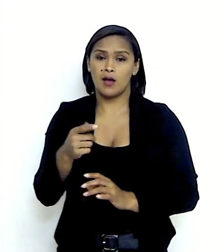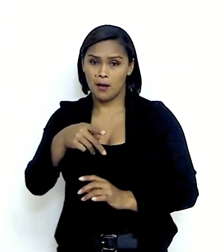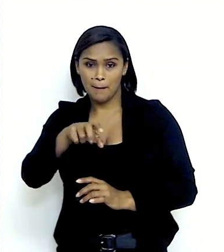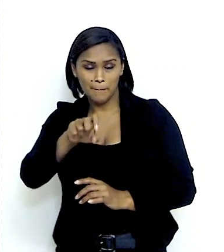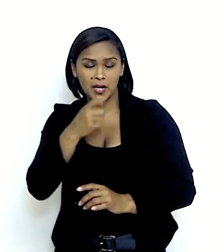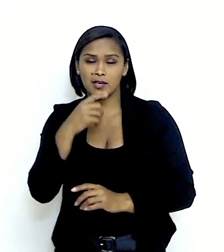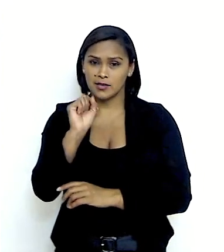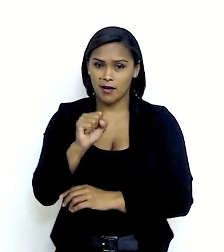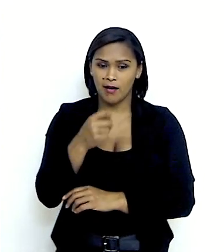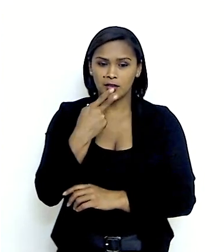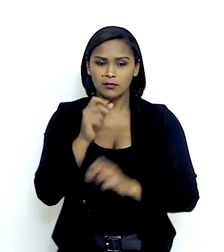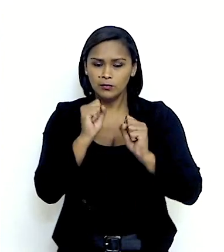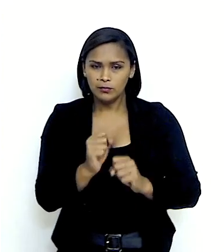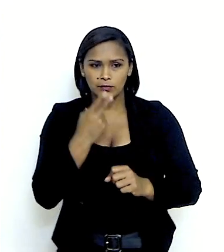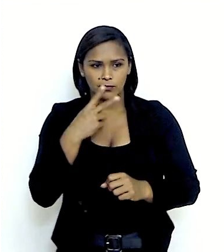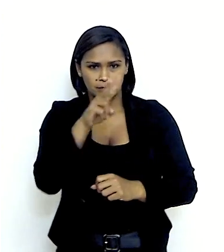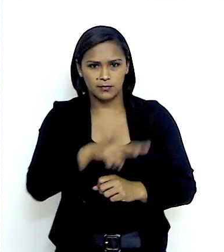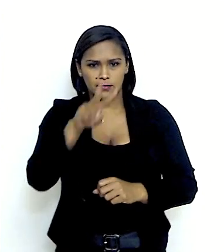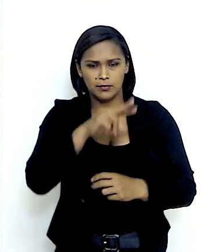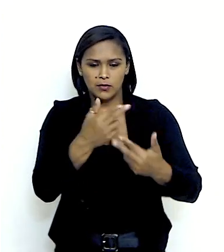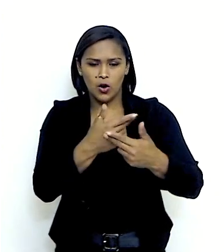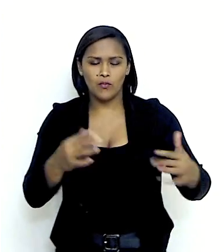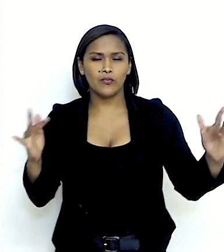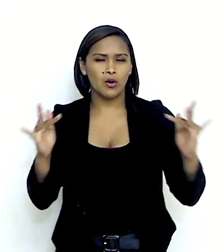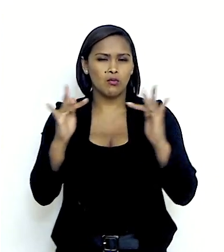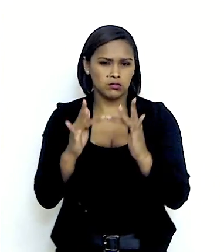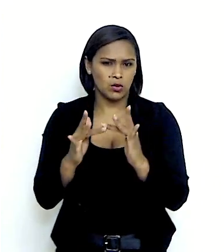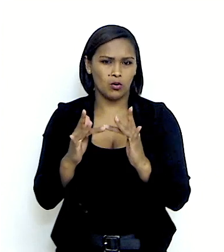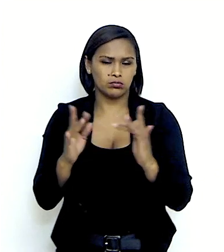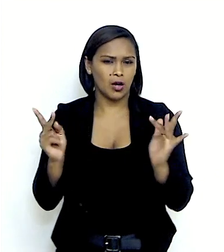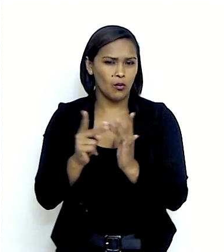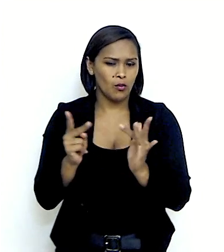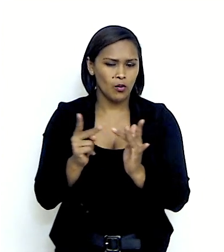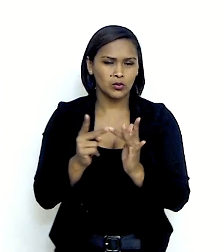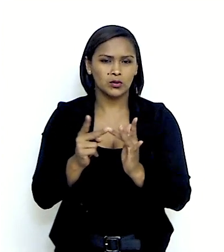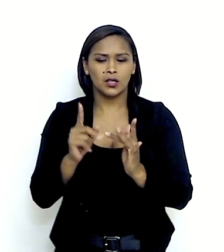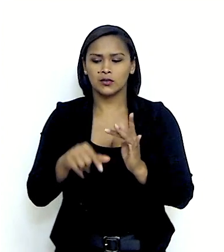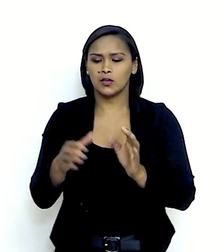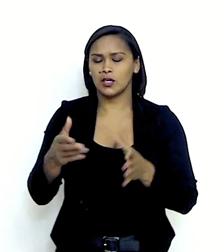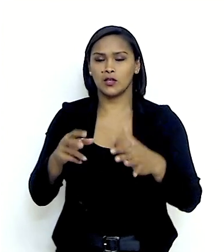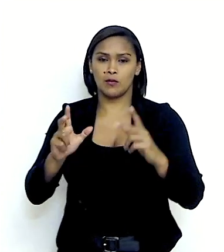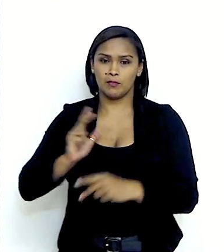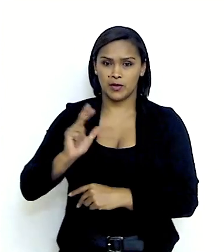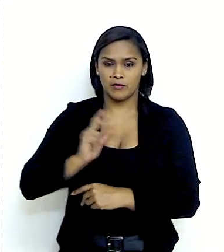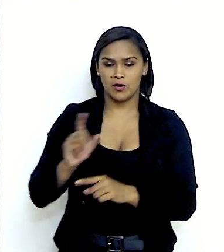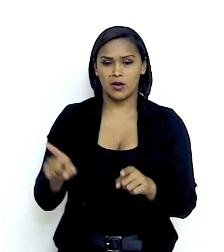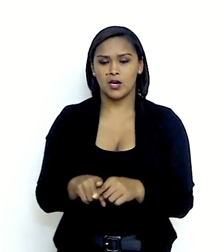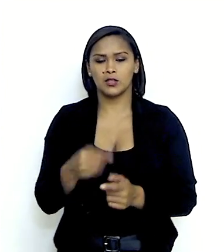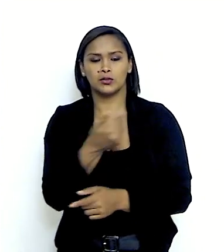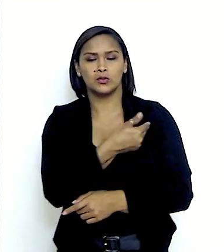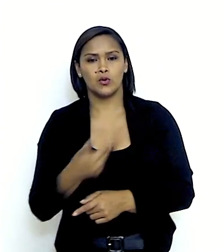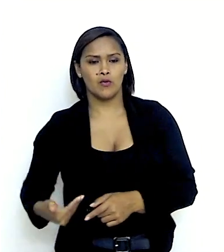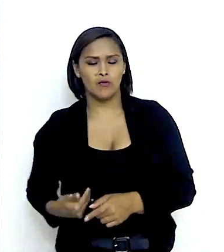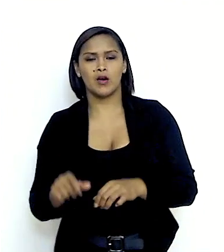sim, se vê muito como uma espécie de canal, né, de contato entre o setor privado e o